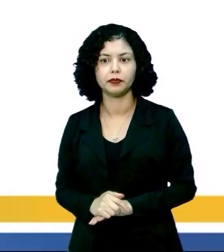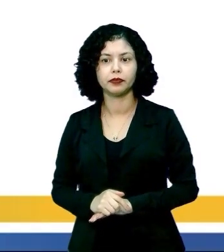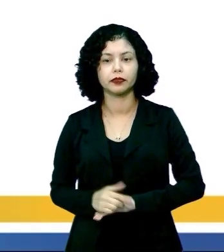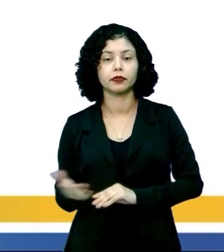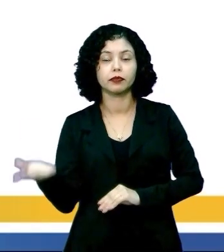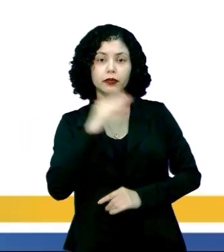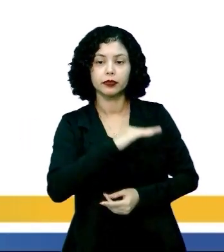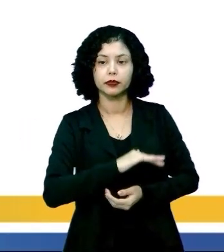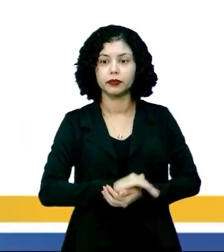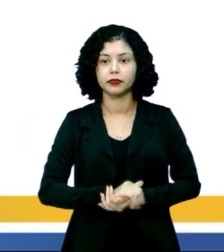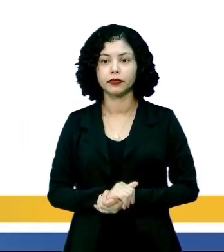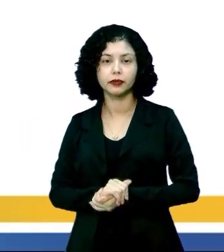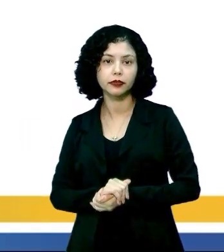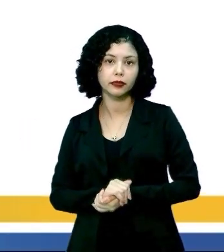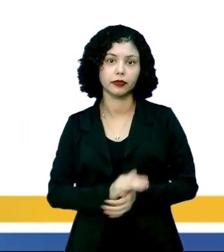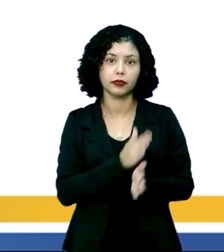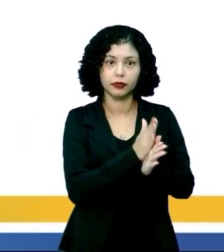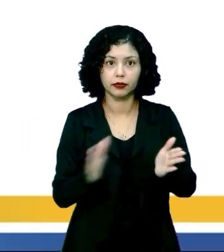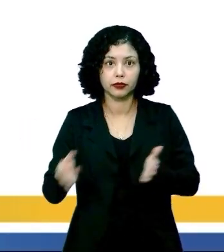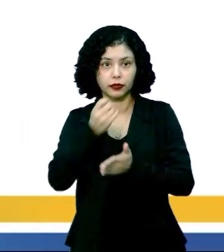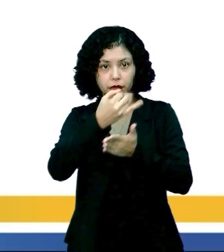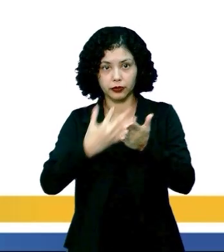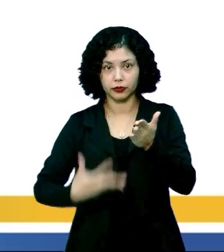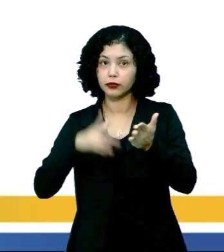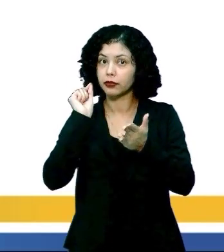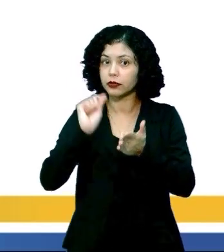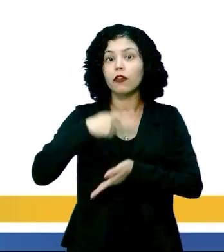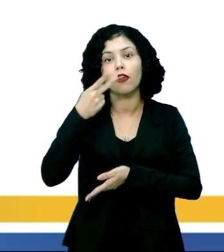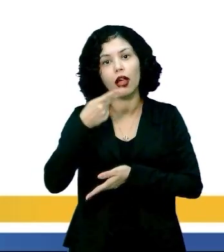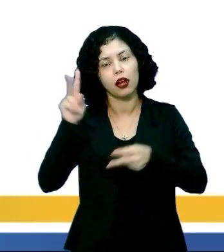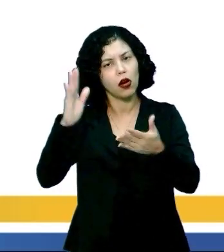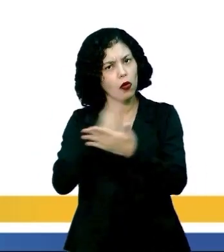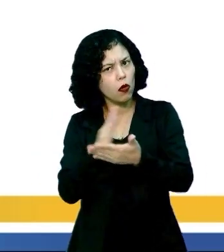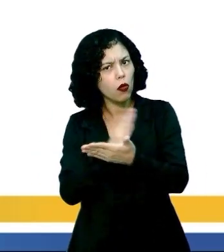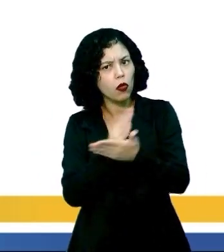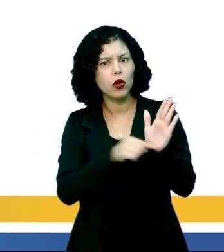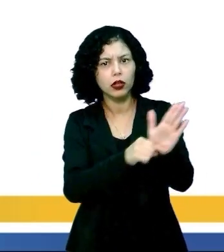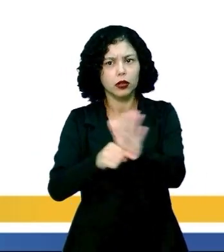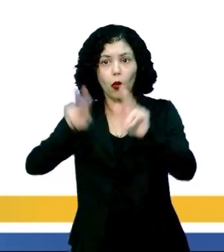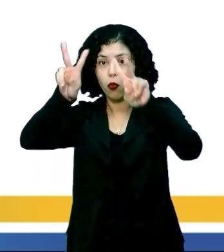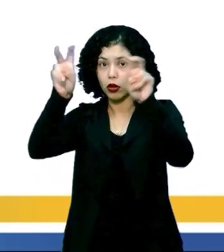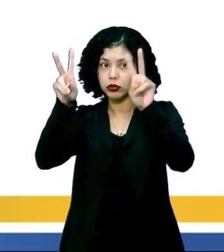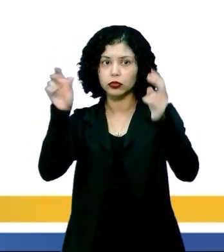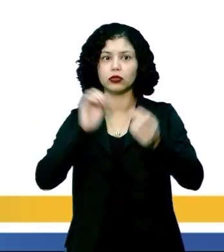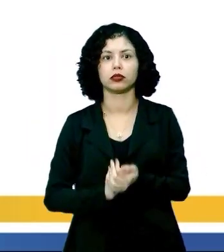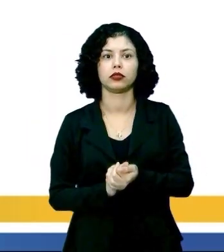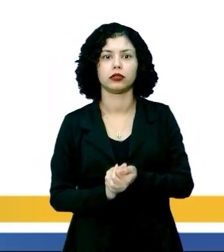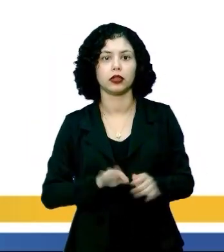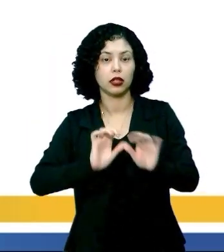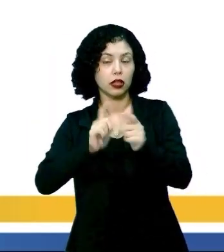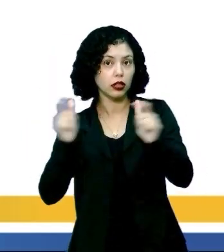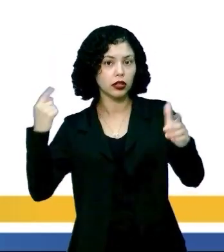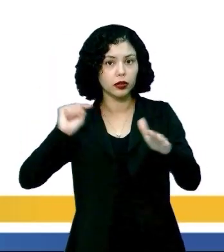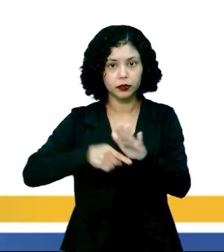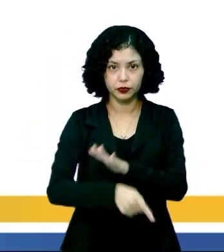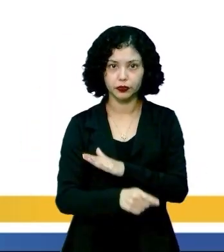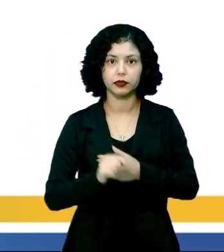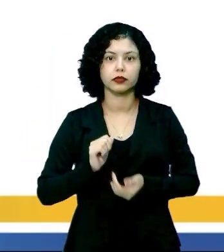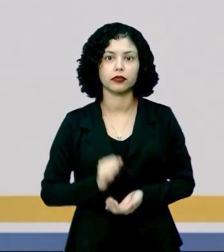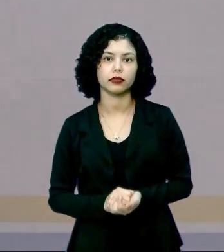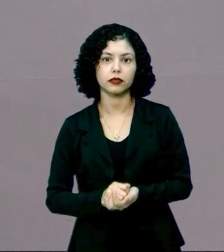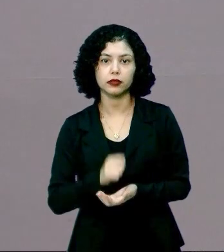Então vamos lá. Dissertar significa falar sobre algo, expor um assunto de maneira abrangente